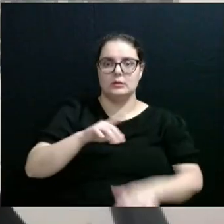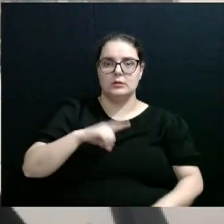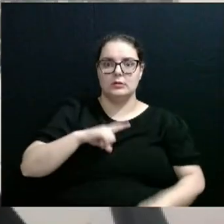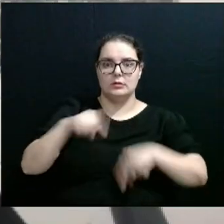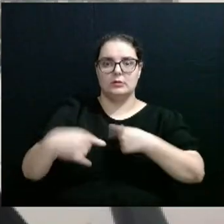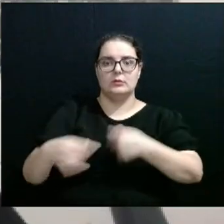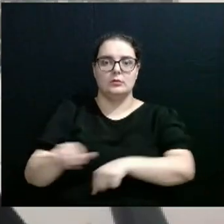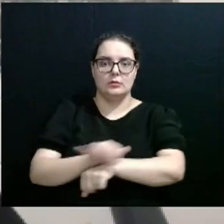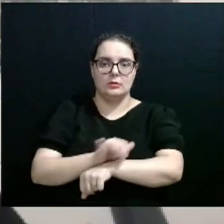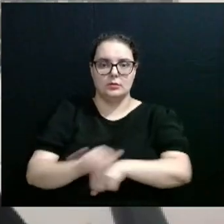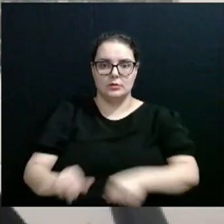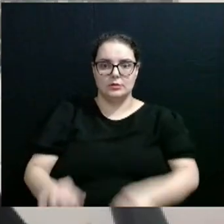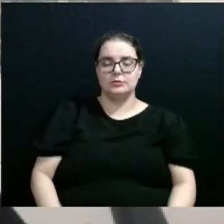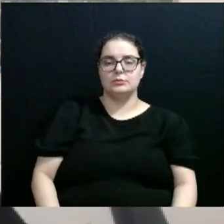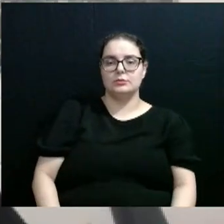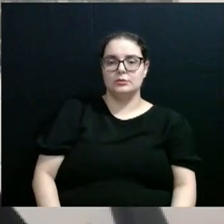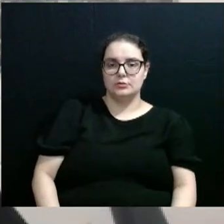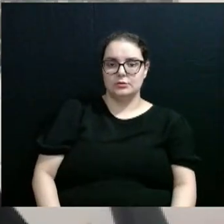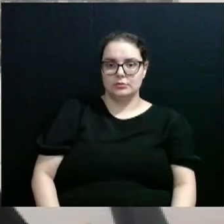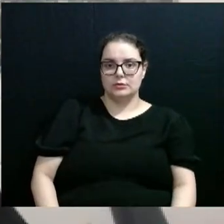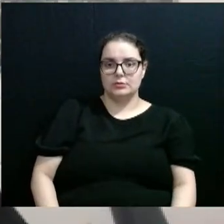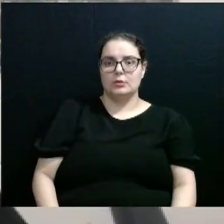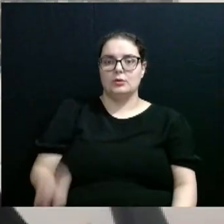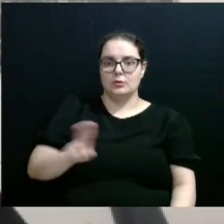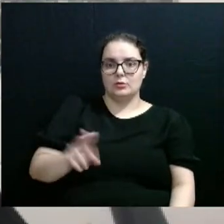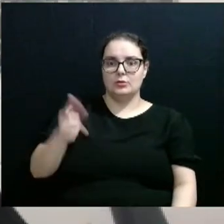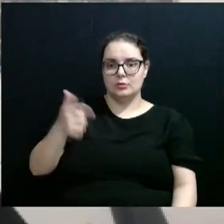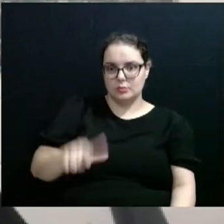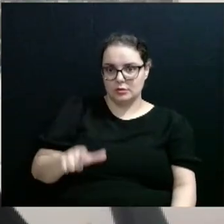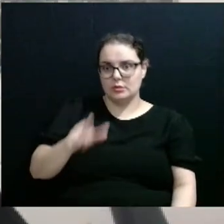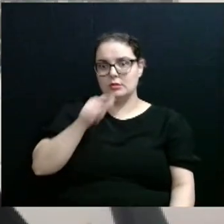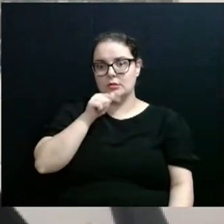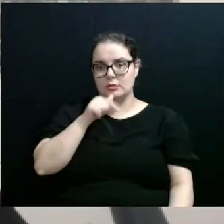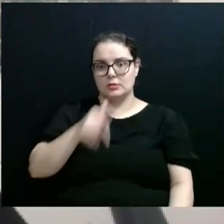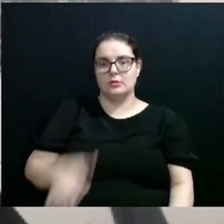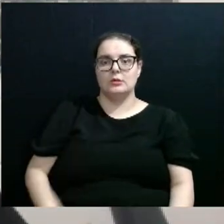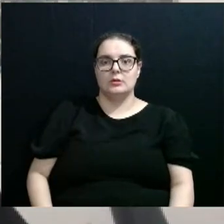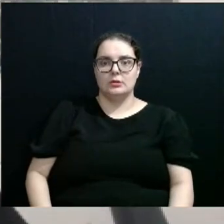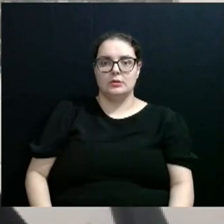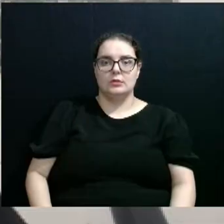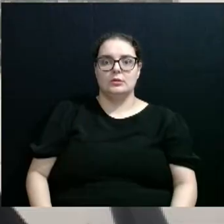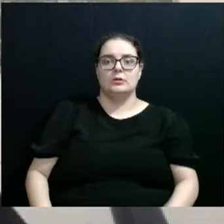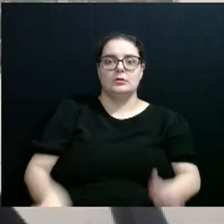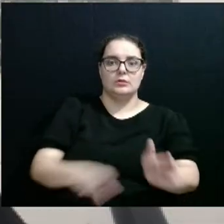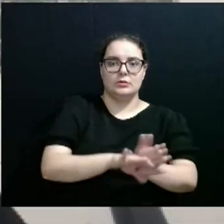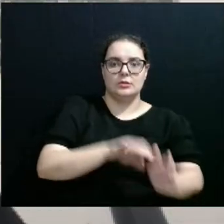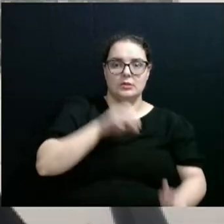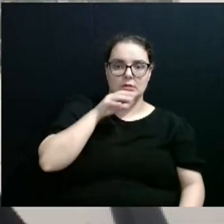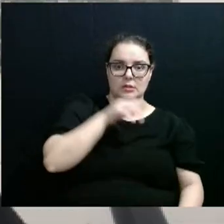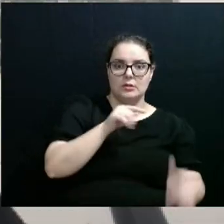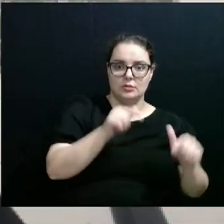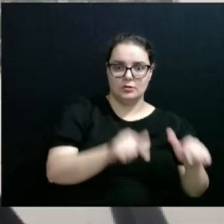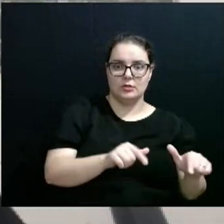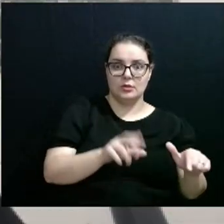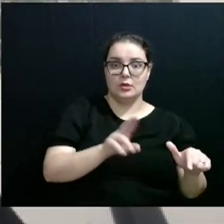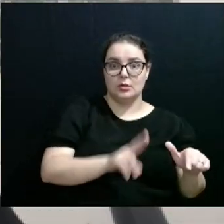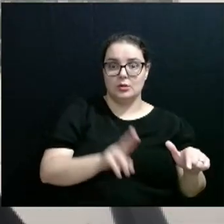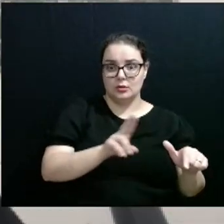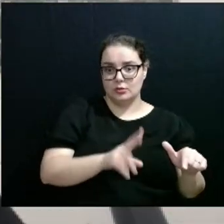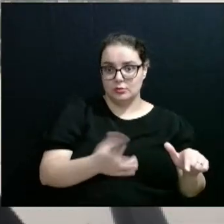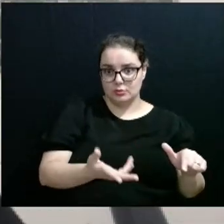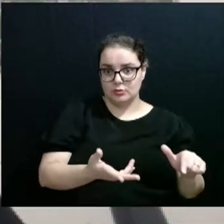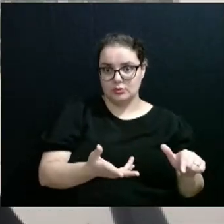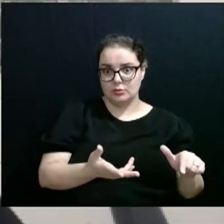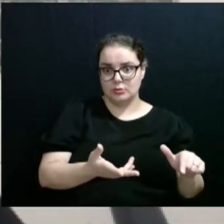onde você sempre reutiliza a mesma água, então quando ela chega quente num determinado ponto é usado algum mecanismo